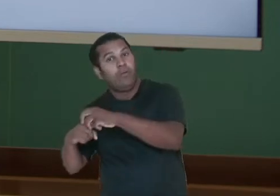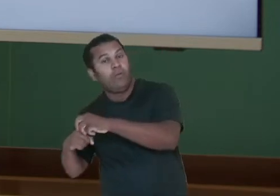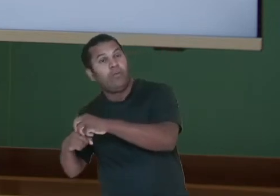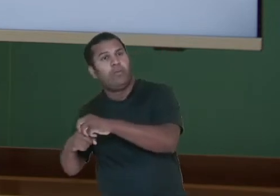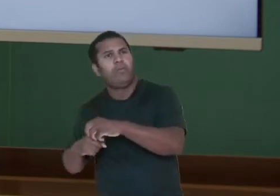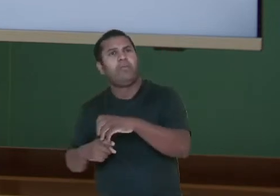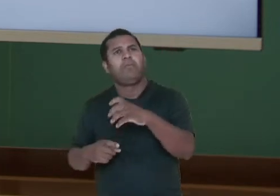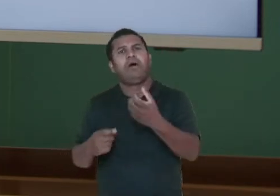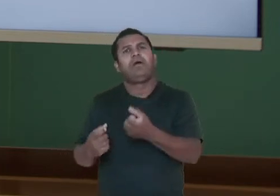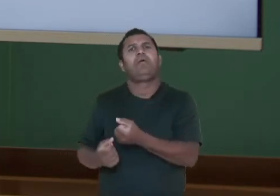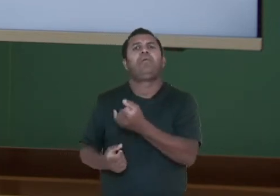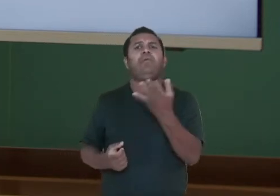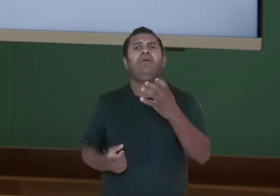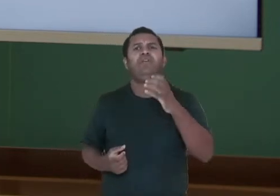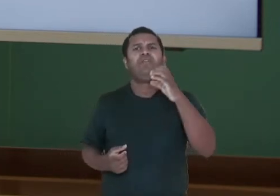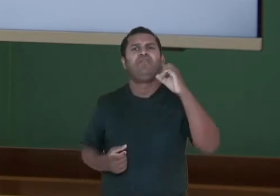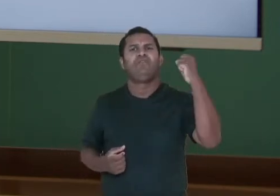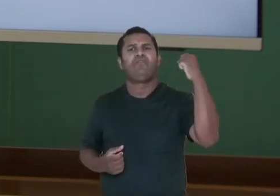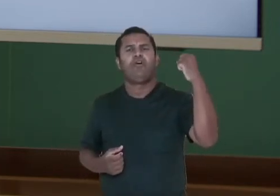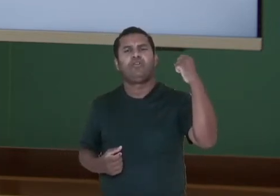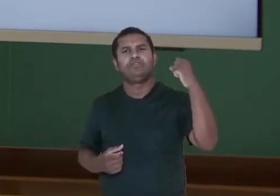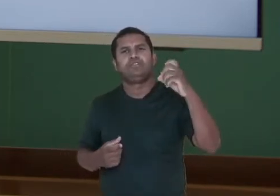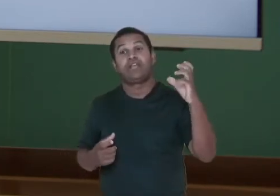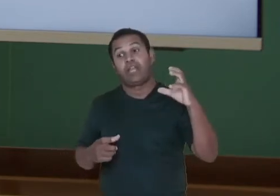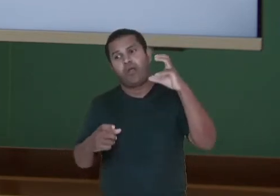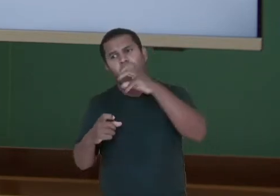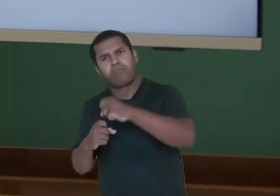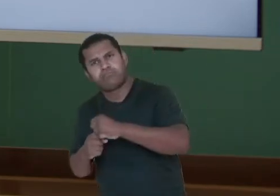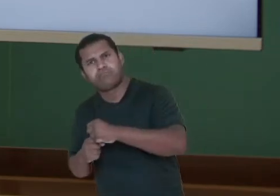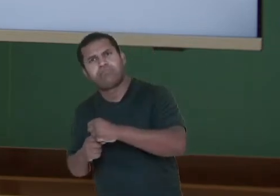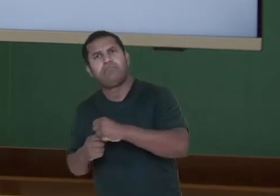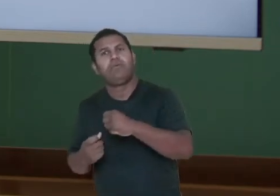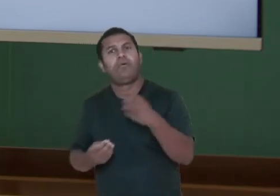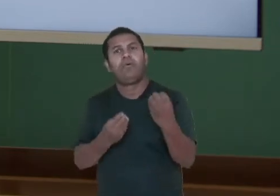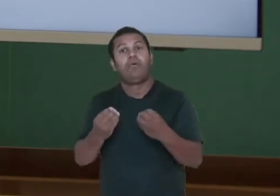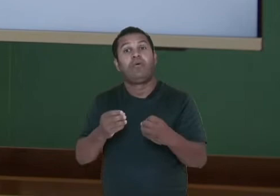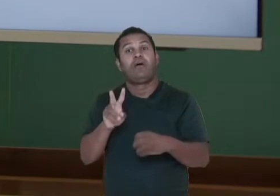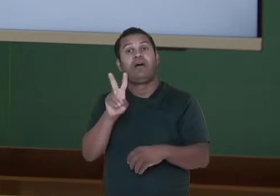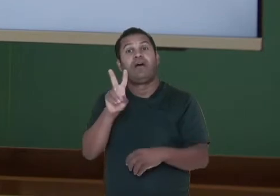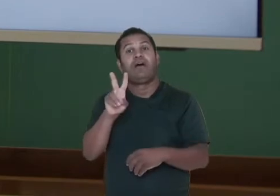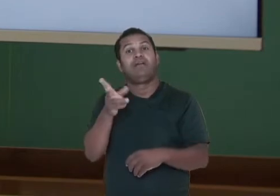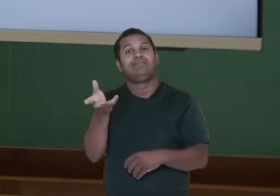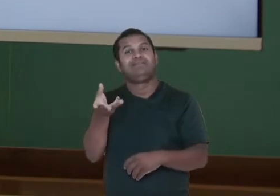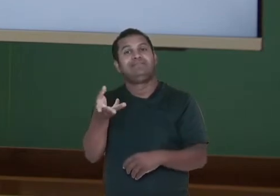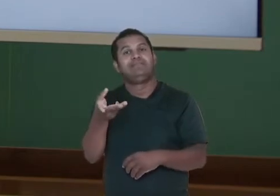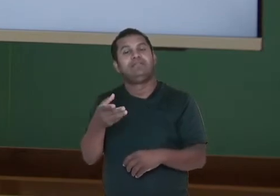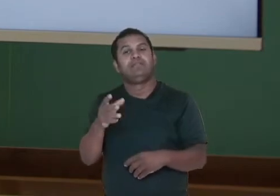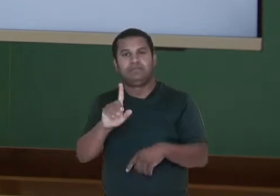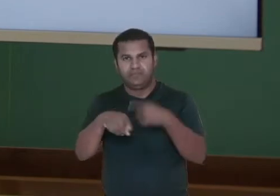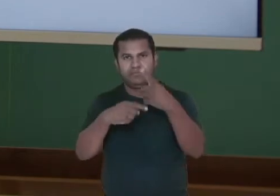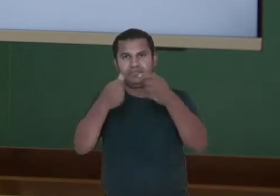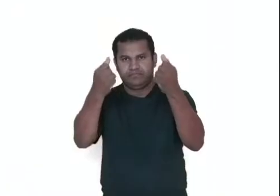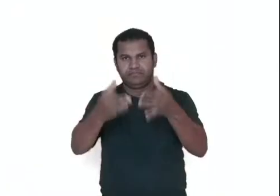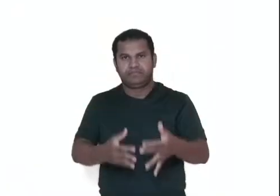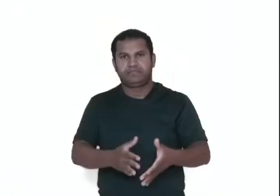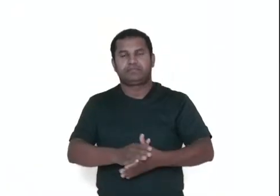vou dar um tempinho para vocês poderem tirar as informações, tentar aplicar o cálculo e tudo mais, e daqui a pouco a gente volta para responder.